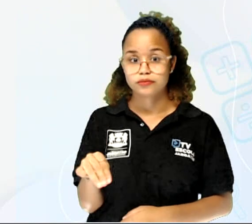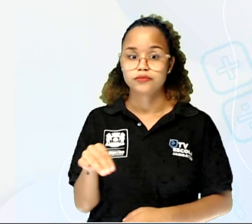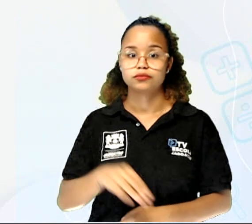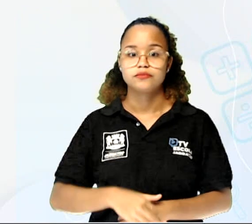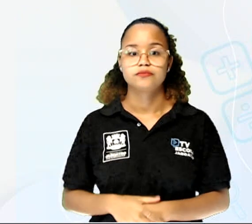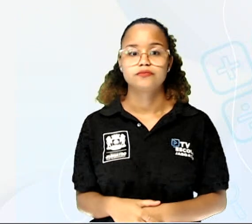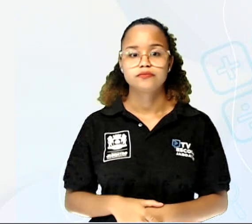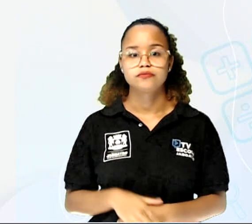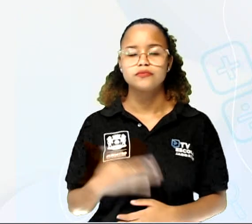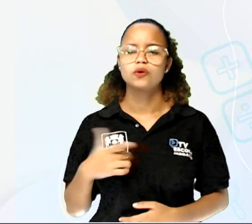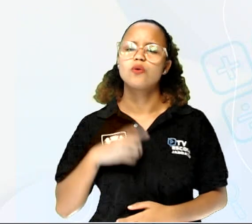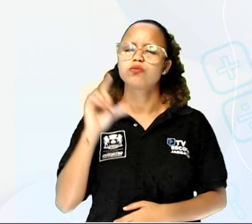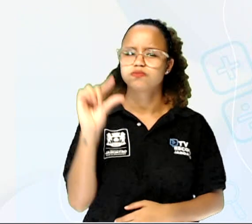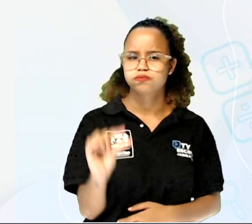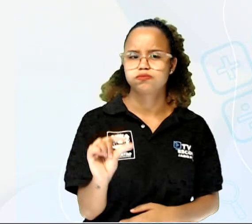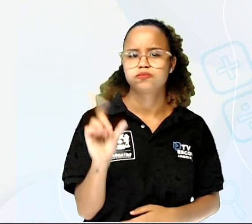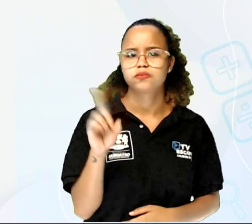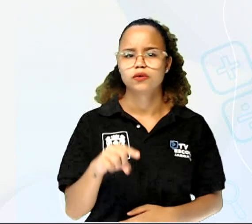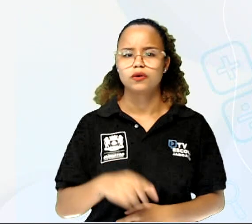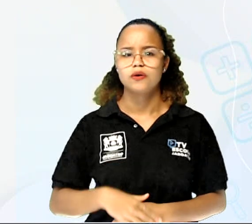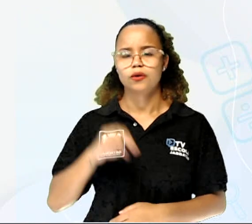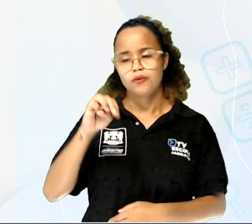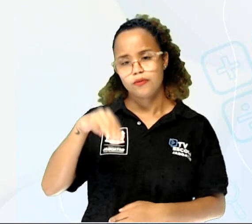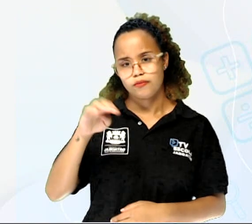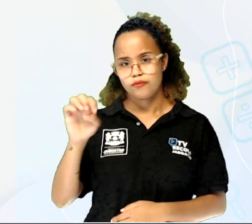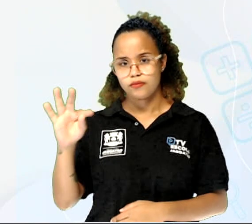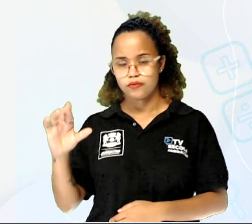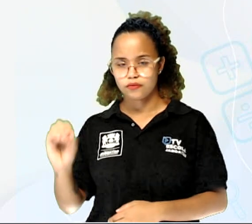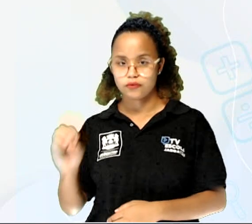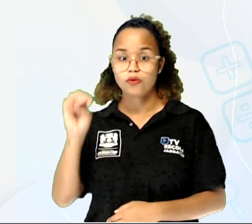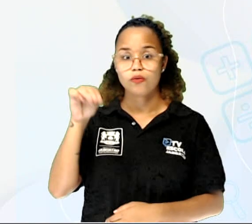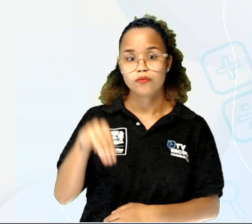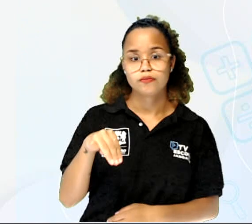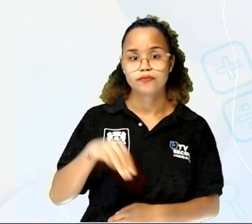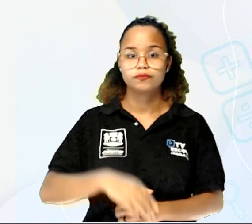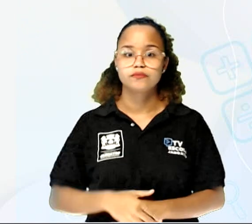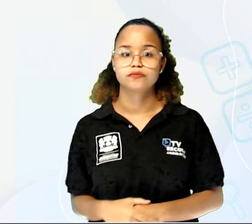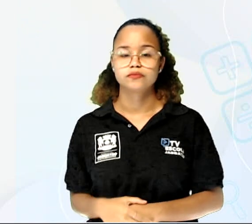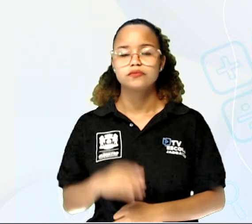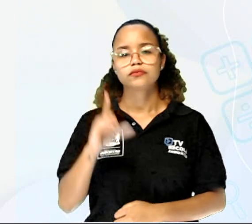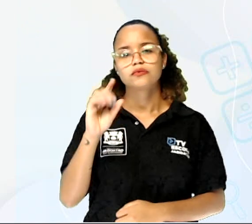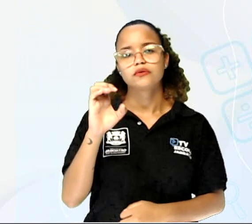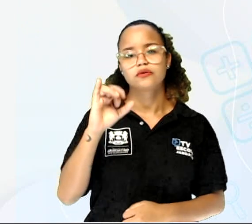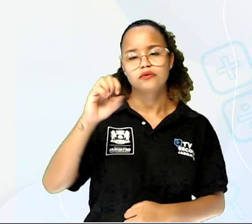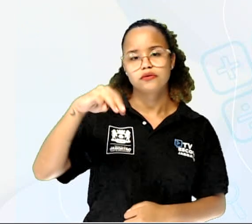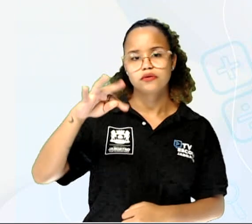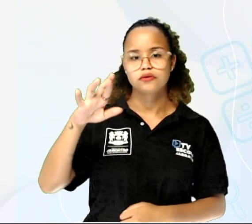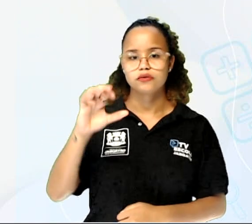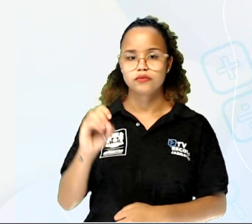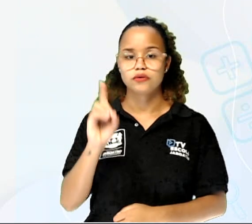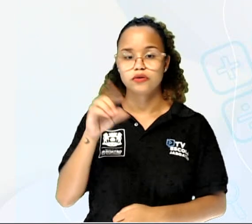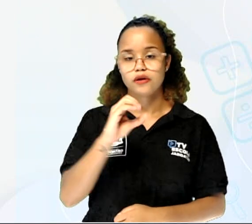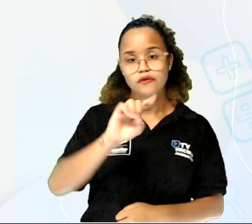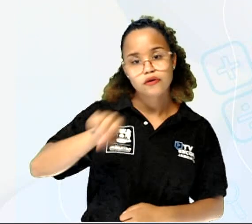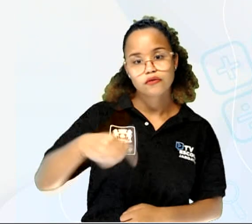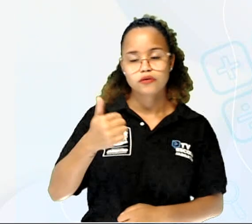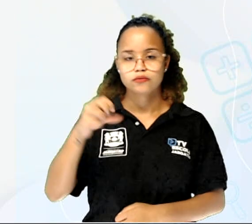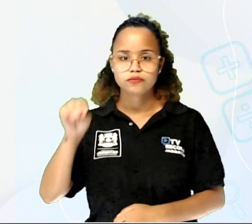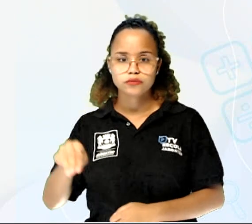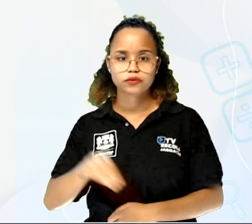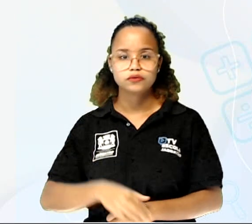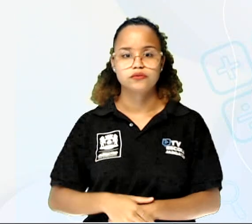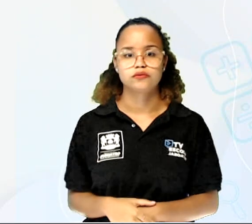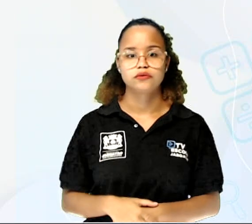metro, o centímetro, que é 0,1 metro, que é a 100ª parte do metro, e